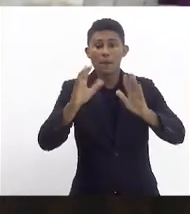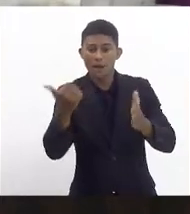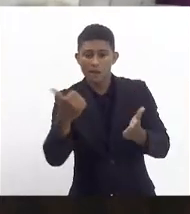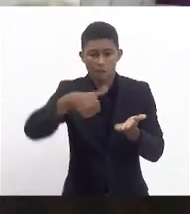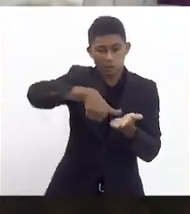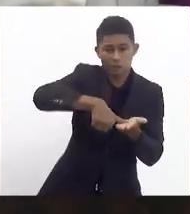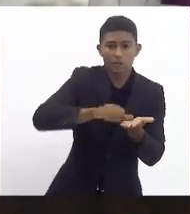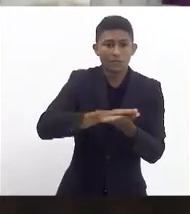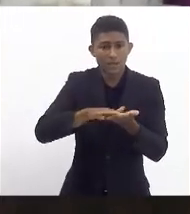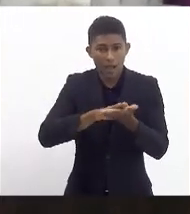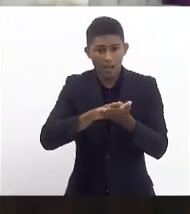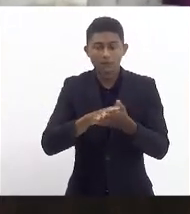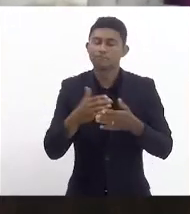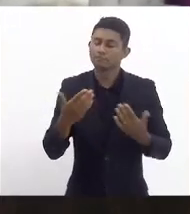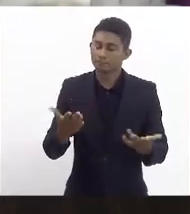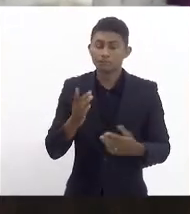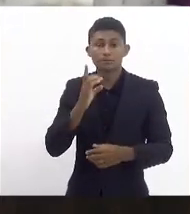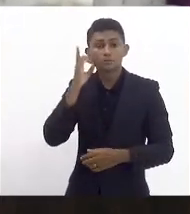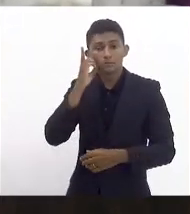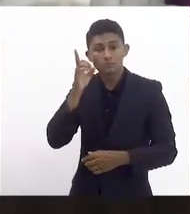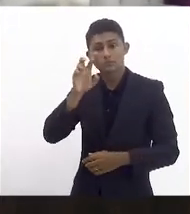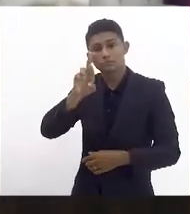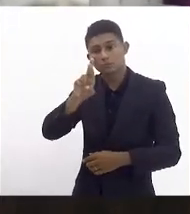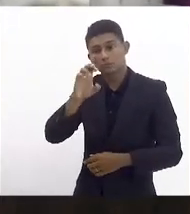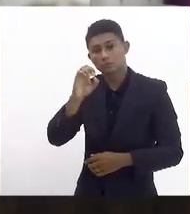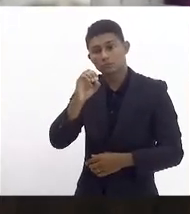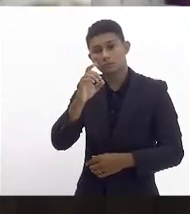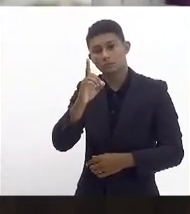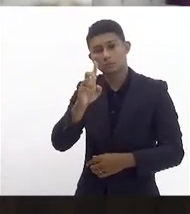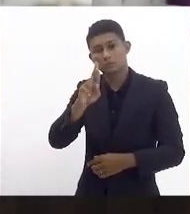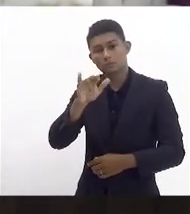para encaminhar, deputado Rodrigo, em seguida, deputada